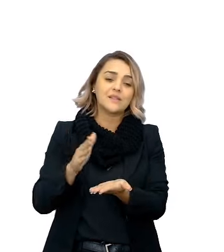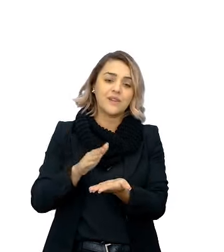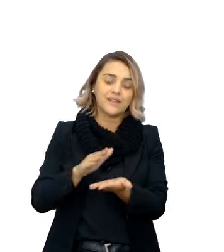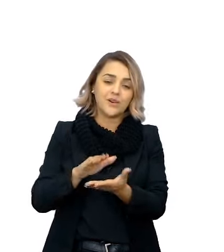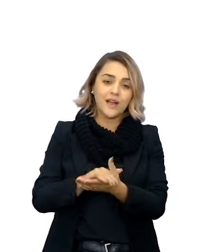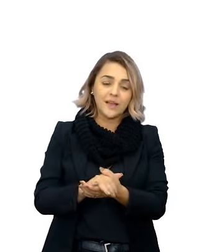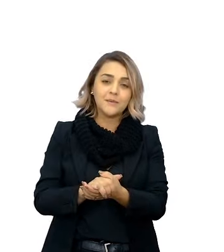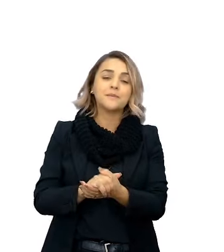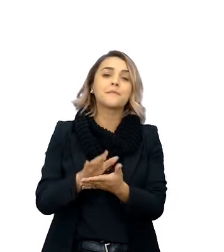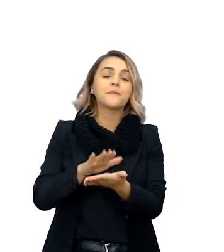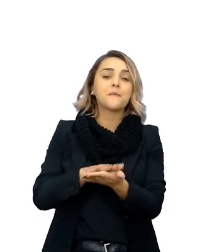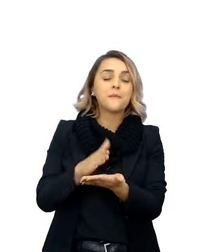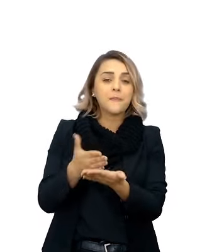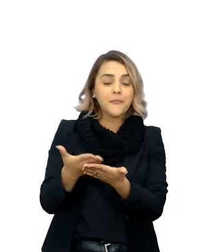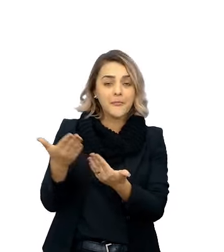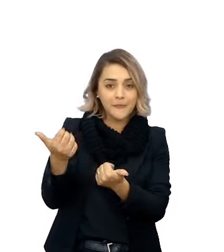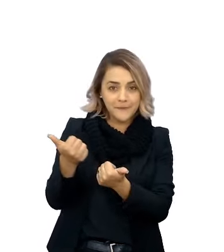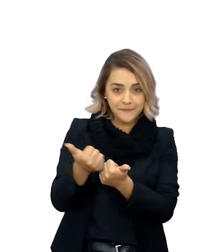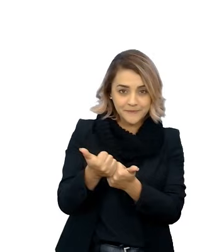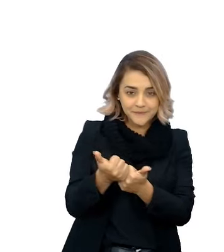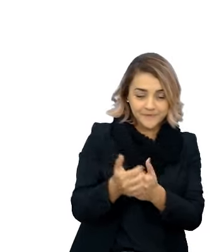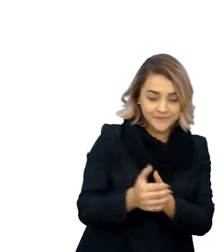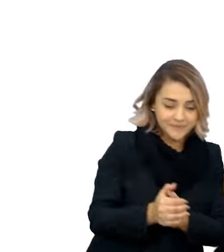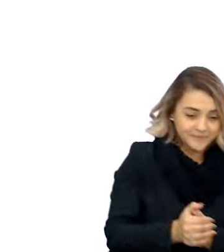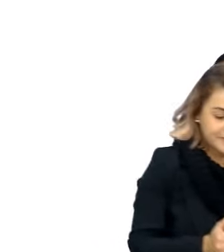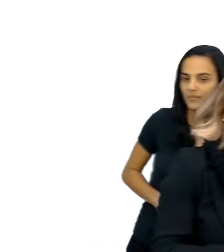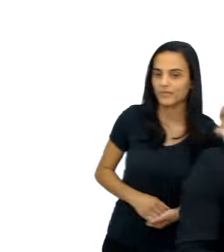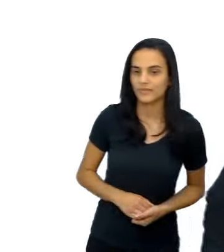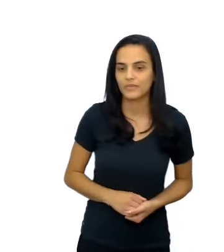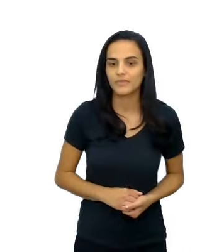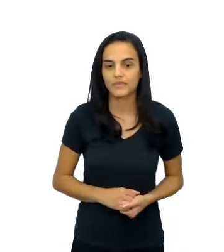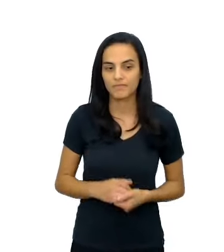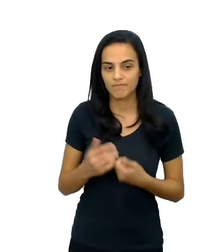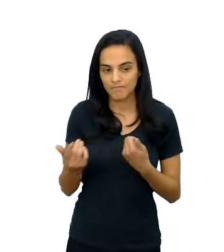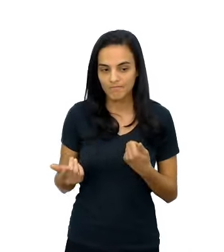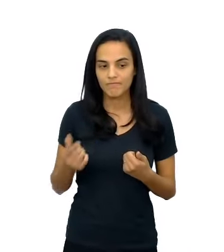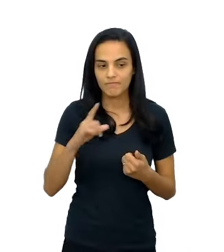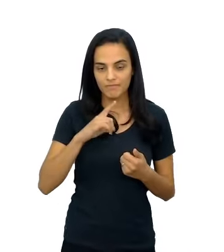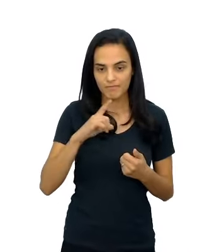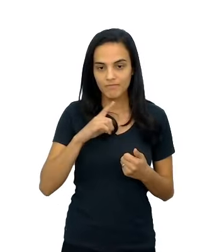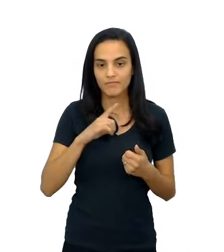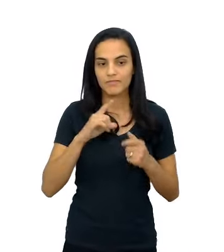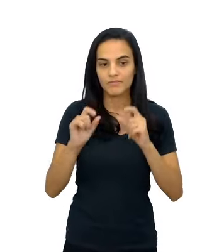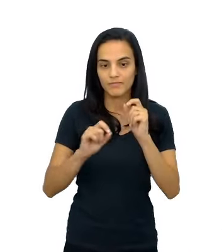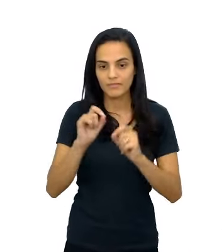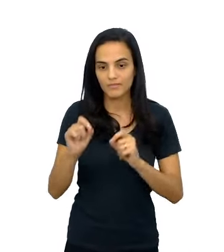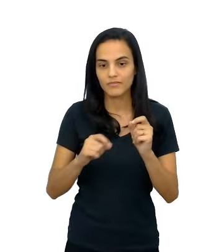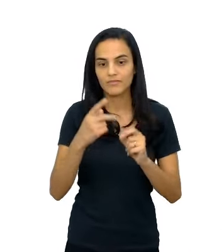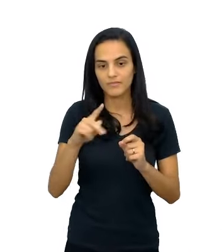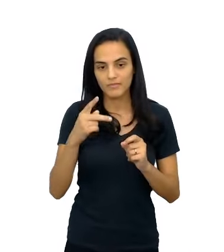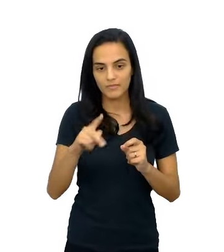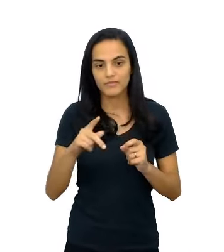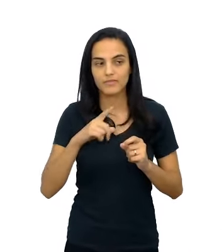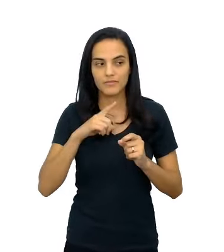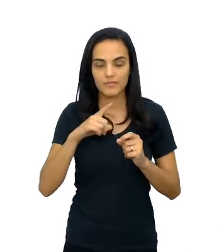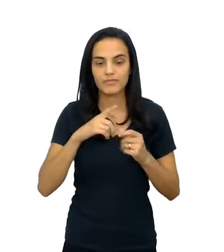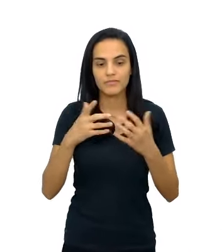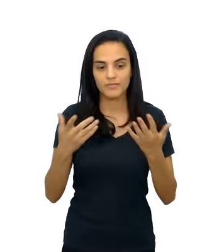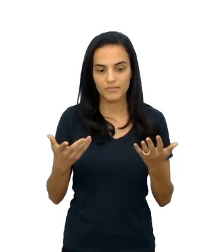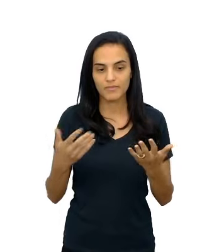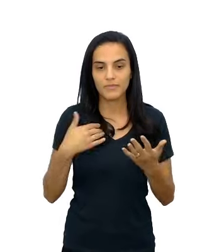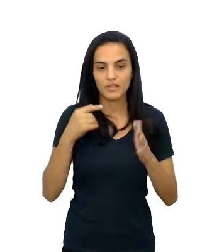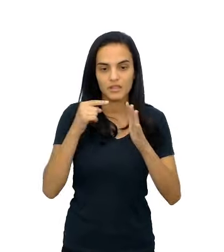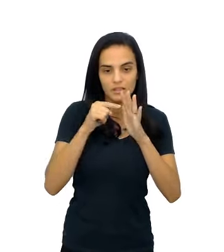conversa, são sementinhas minúsculas, né, que a gente deixa, né, para que vocês plantem e vão, né,